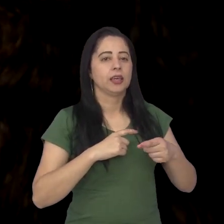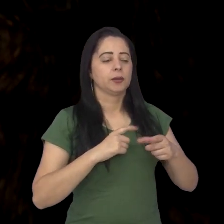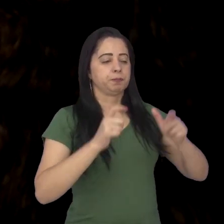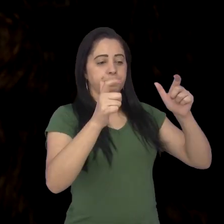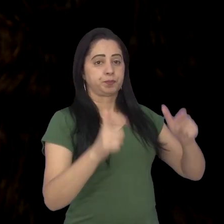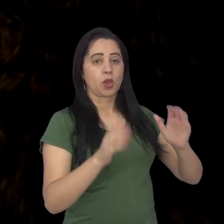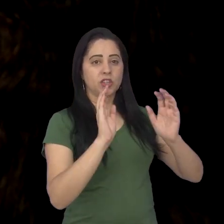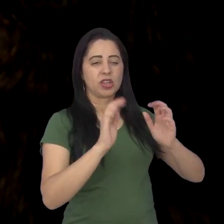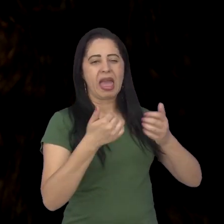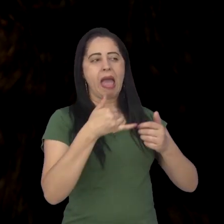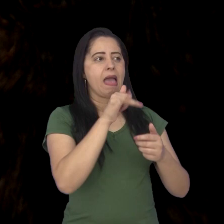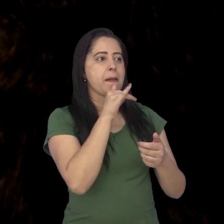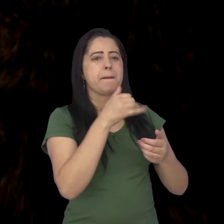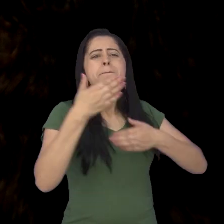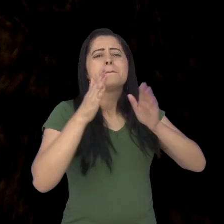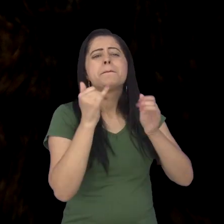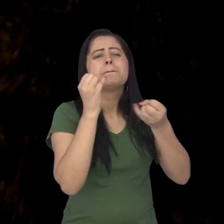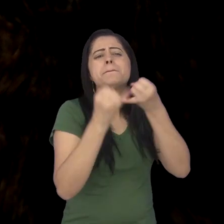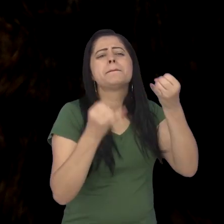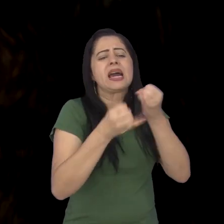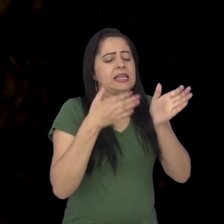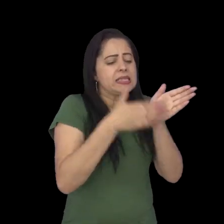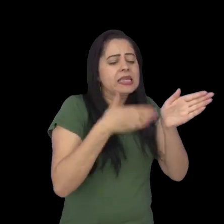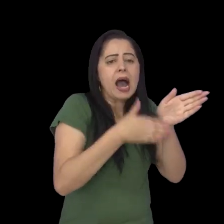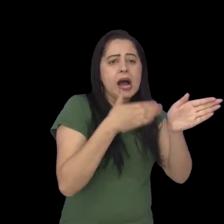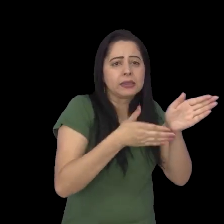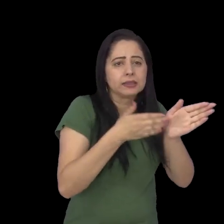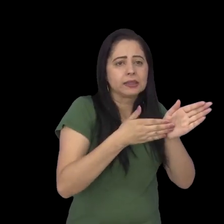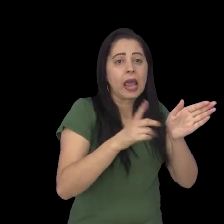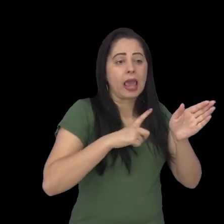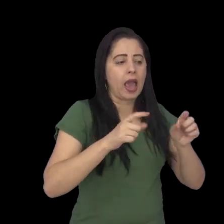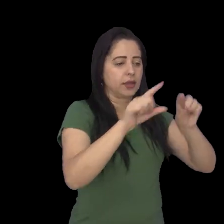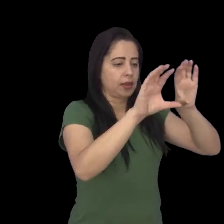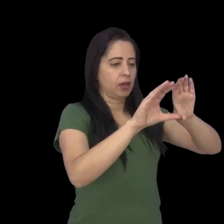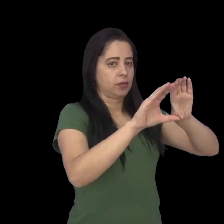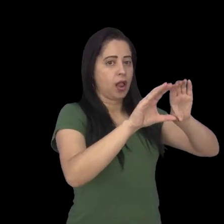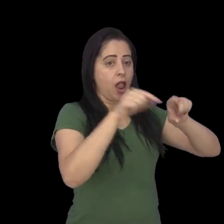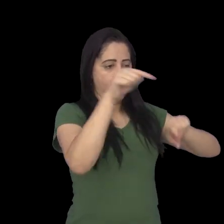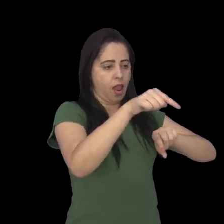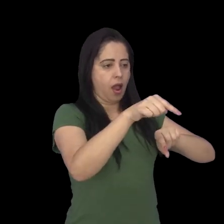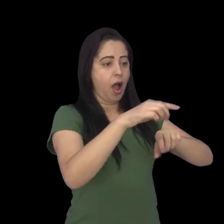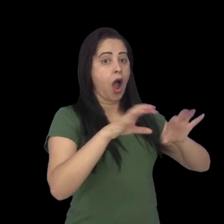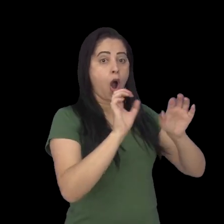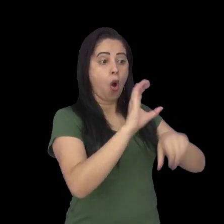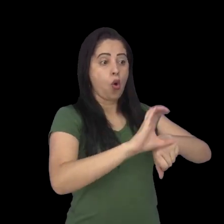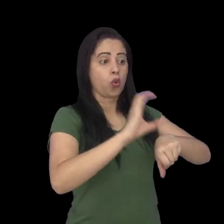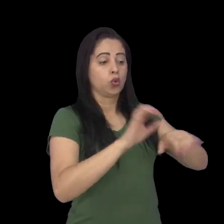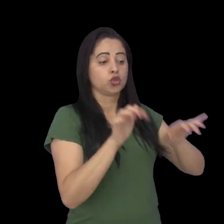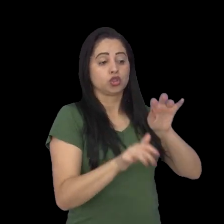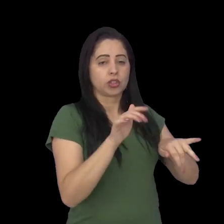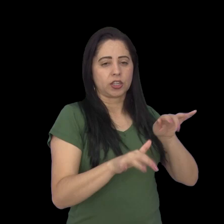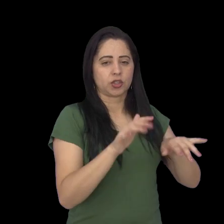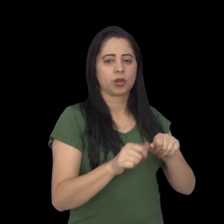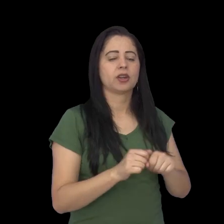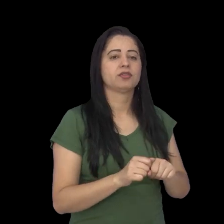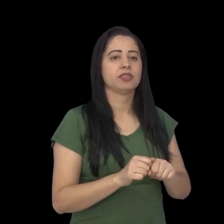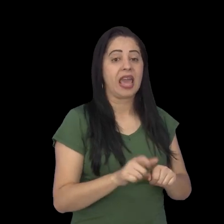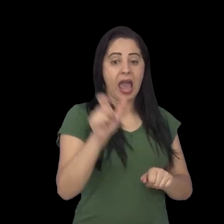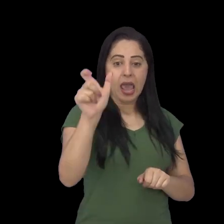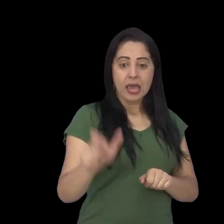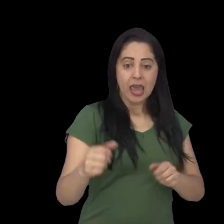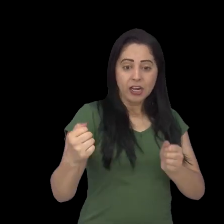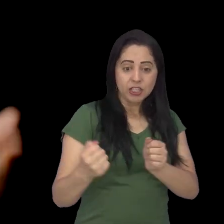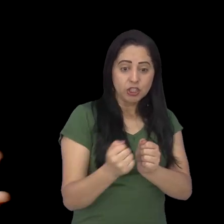tipo um vagão de trem, pela cidade e dava curso de datilografia. Minha prima quis fazer, se inscreveu e me inscreveu para eu